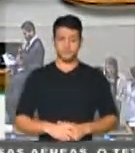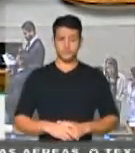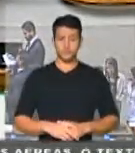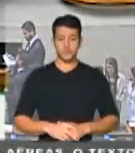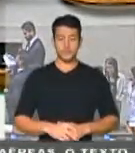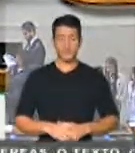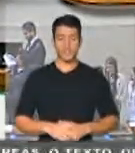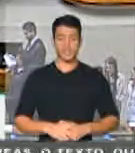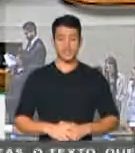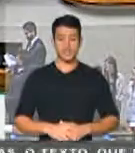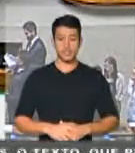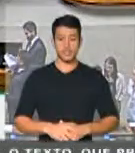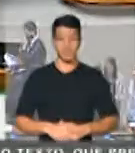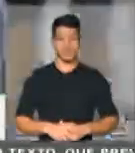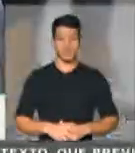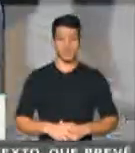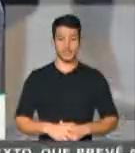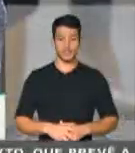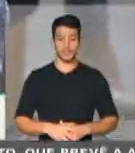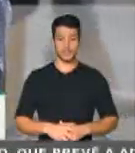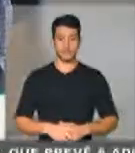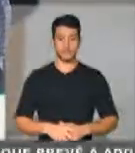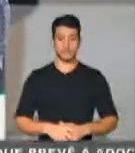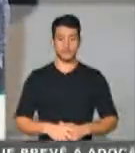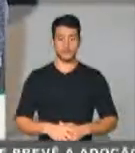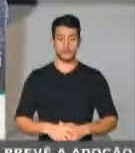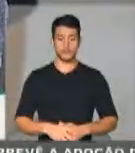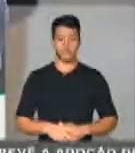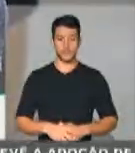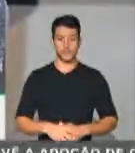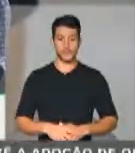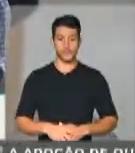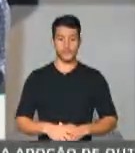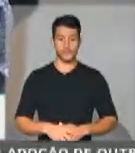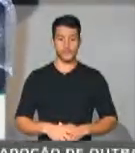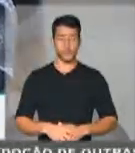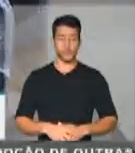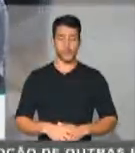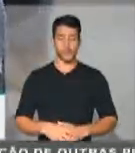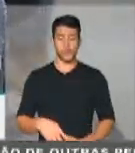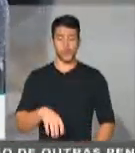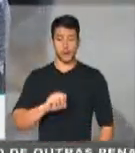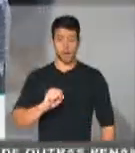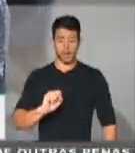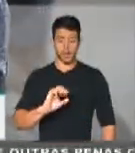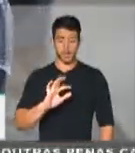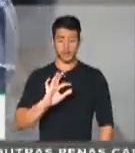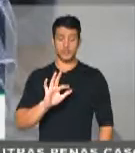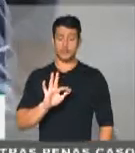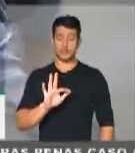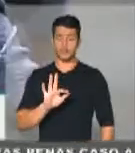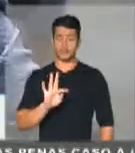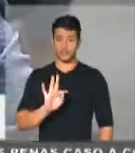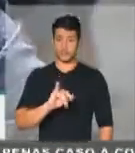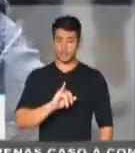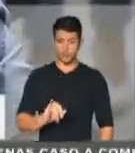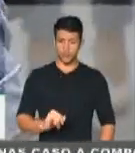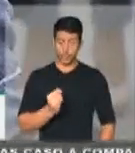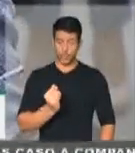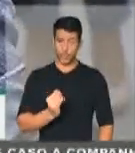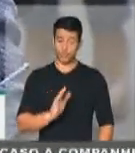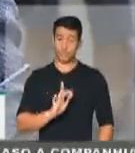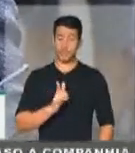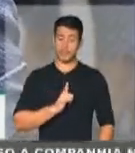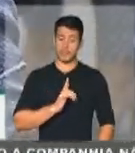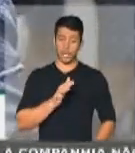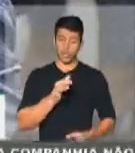um minuto, por favor. Senhor presidente, o Superior Tribunal de Justiça julga